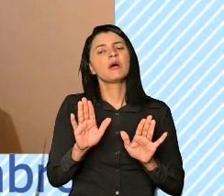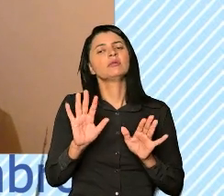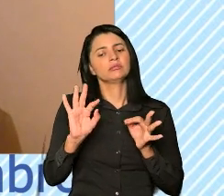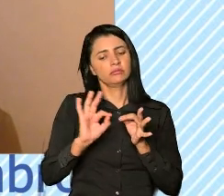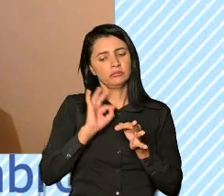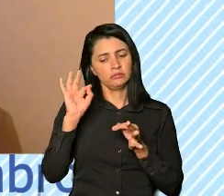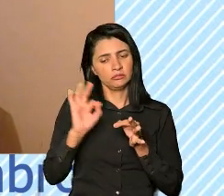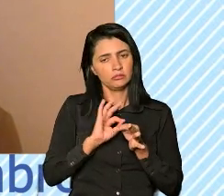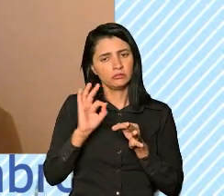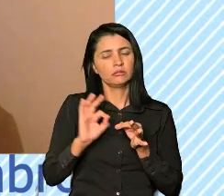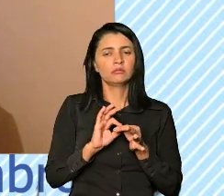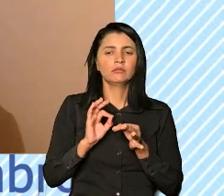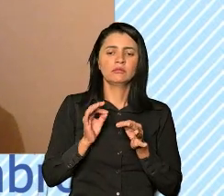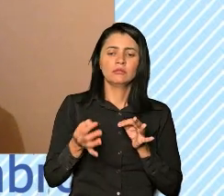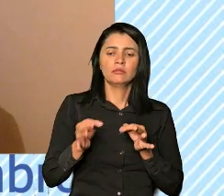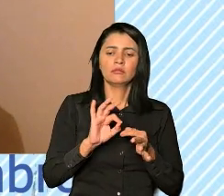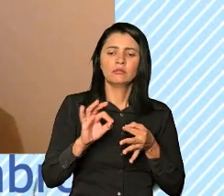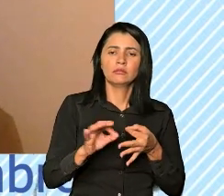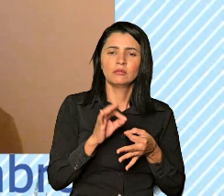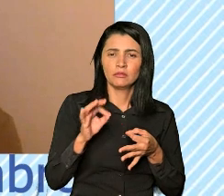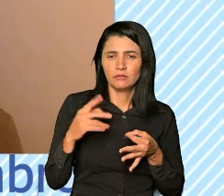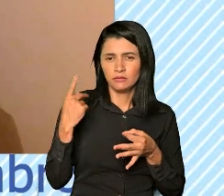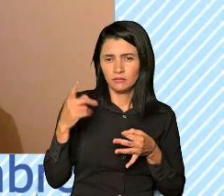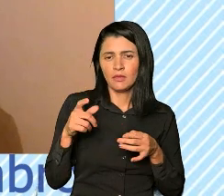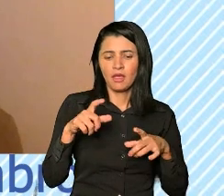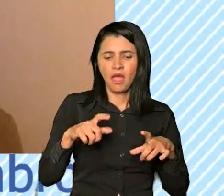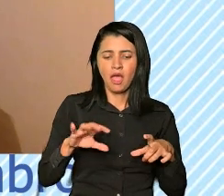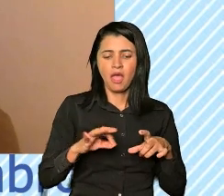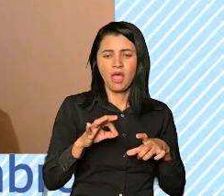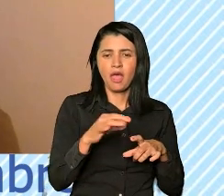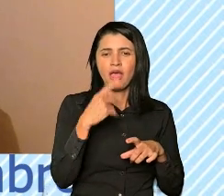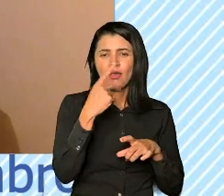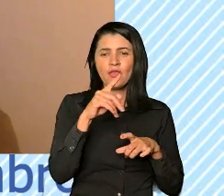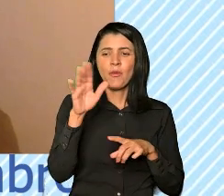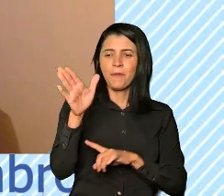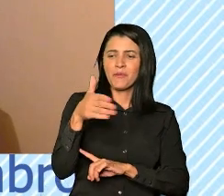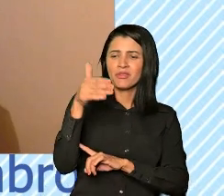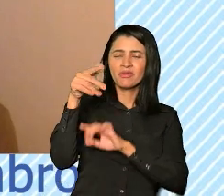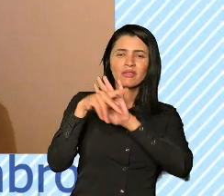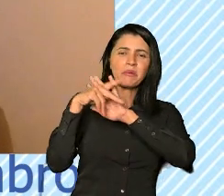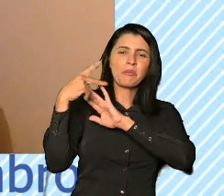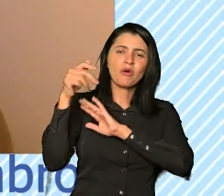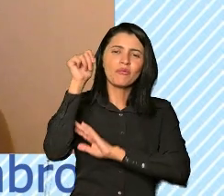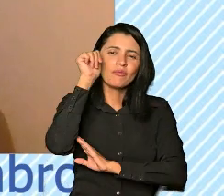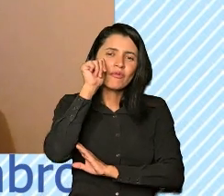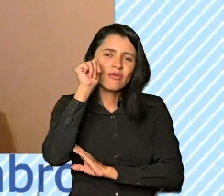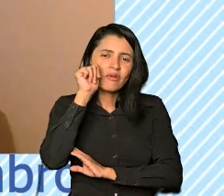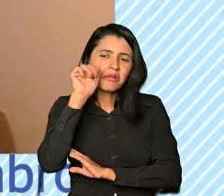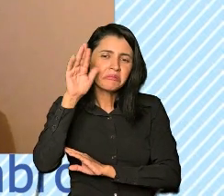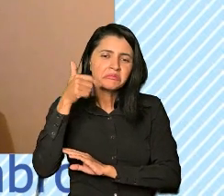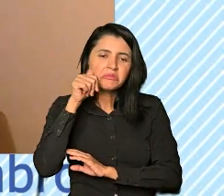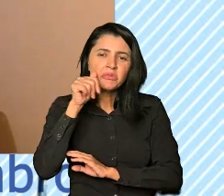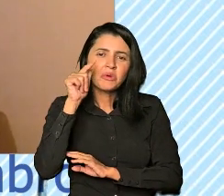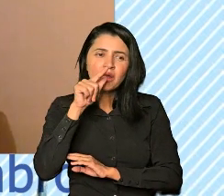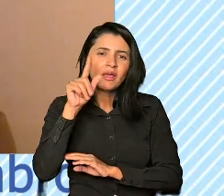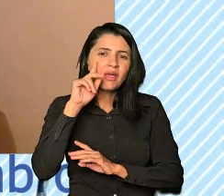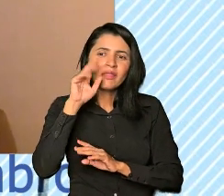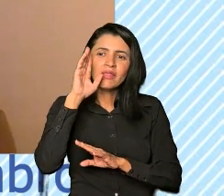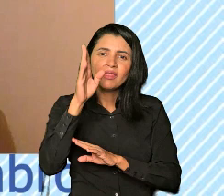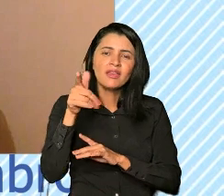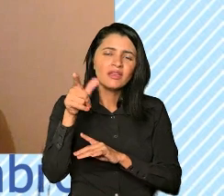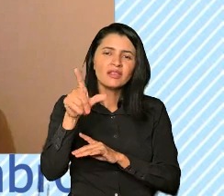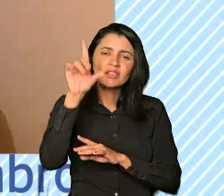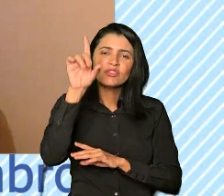o bordado ali, como daquela bandeira, é tipicamente feminino, e as mulheres não são contempladas nem com essa